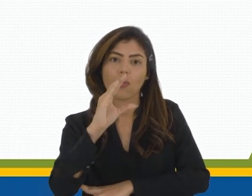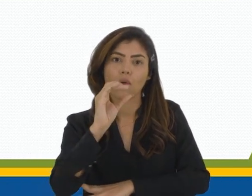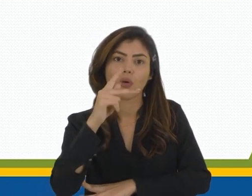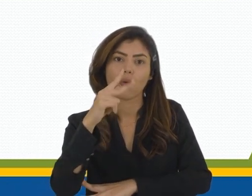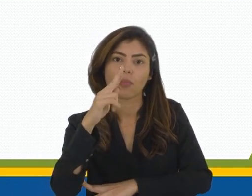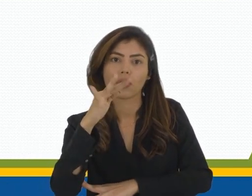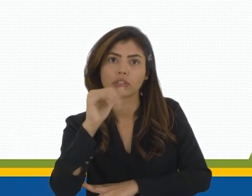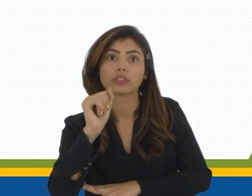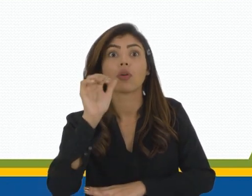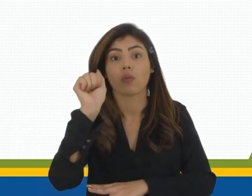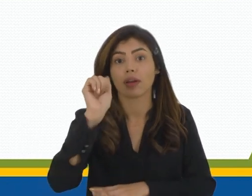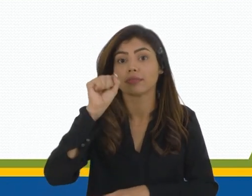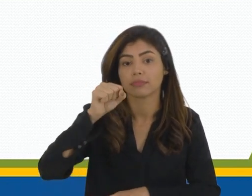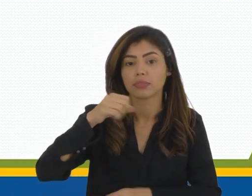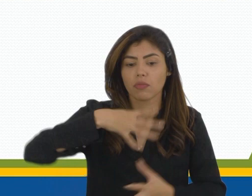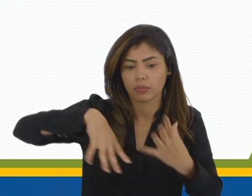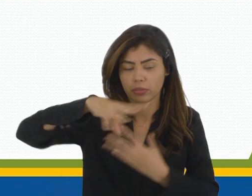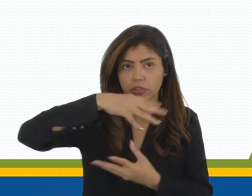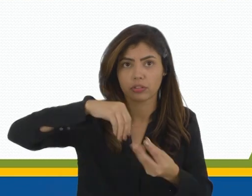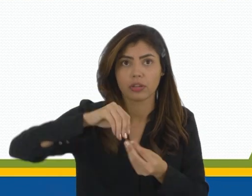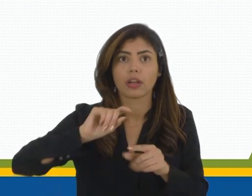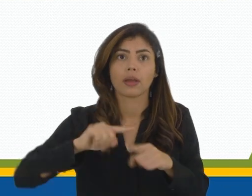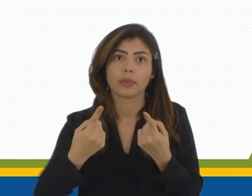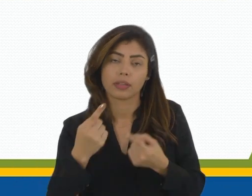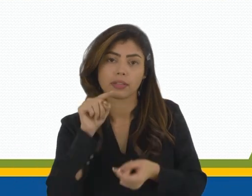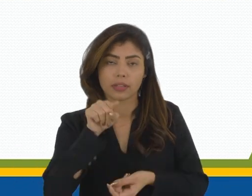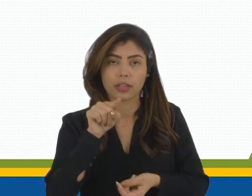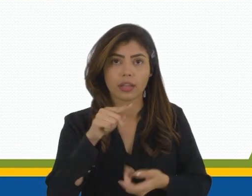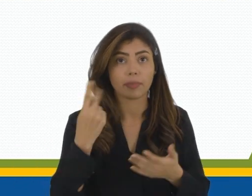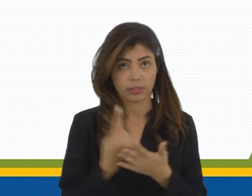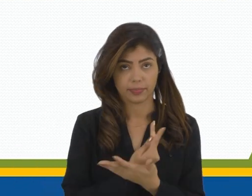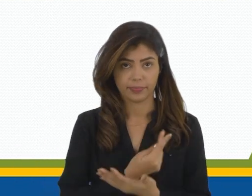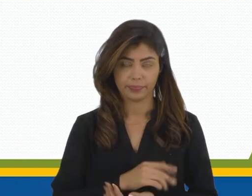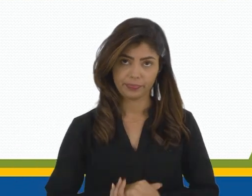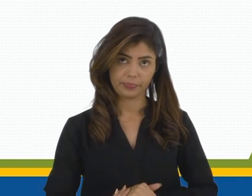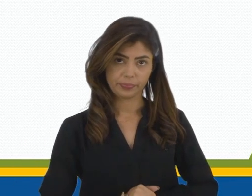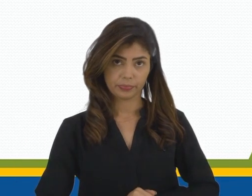O A, sim, realmente é uma mistura, mas essa alternativa, ela está errada.